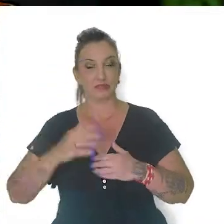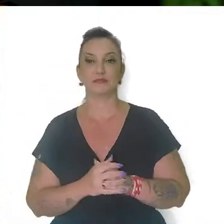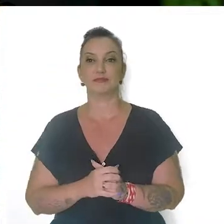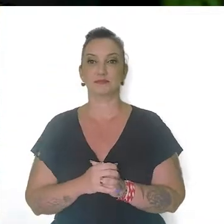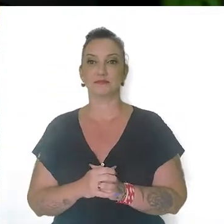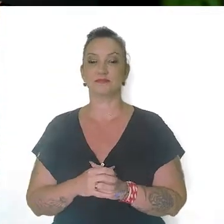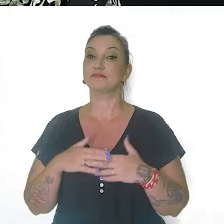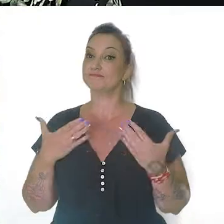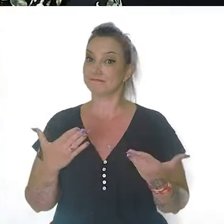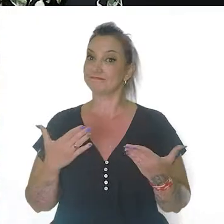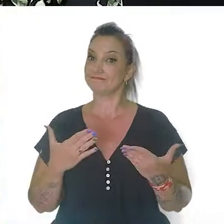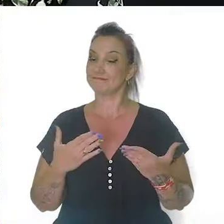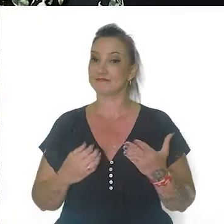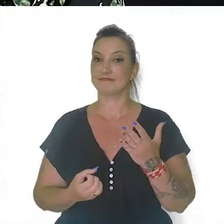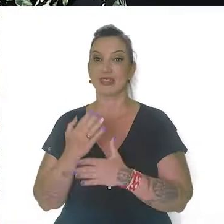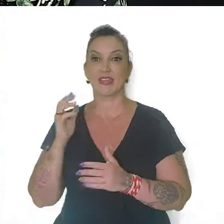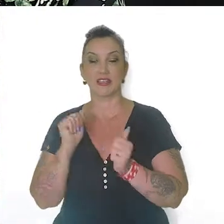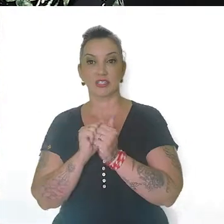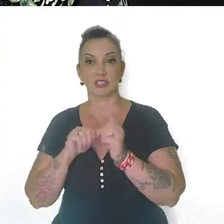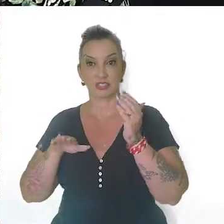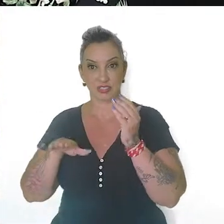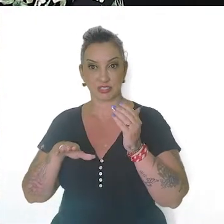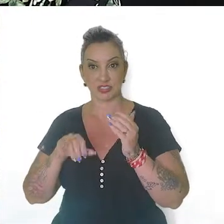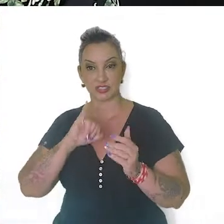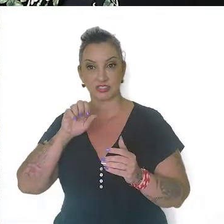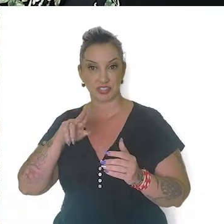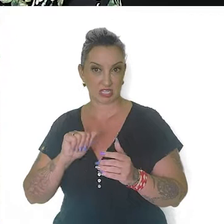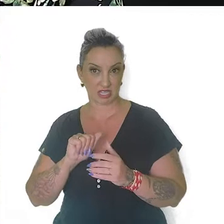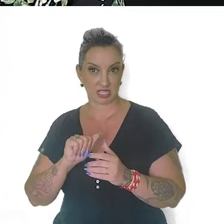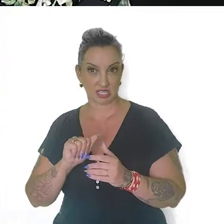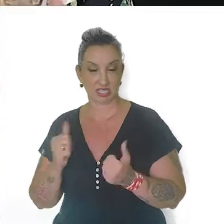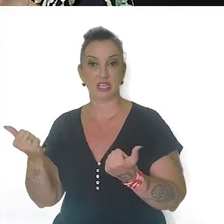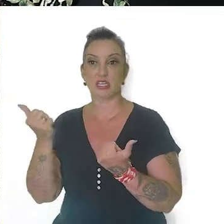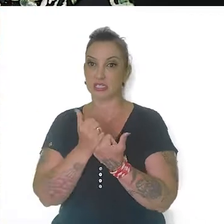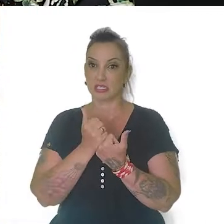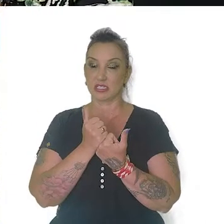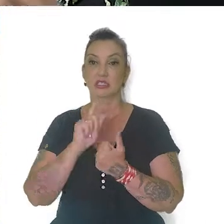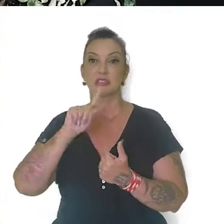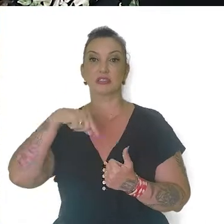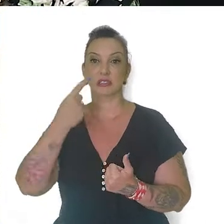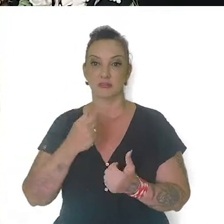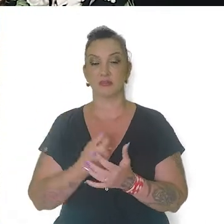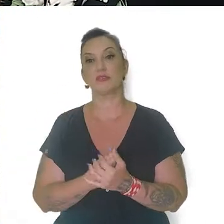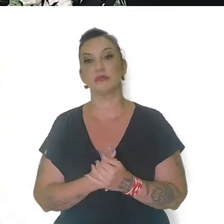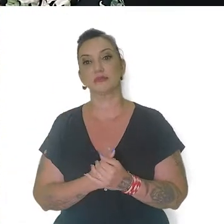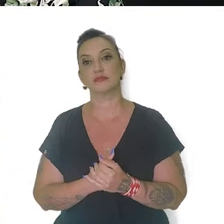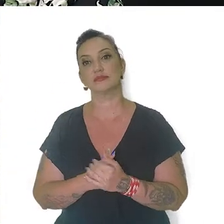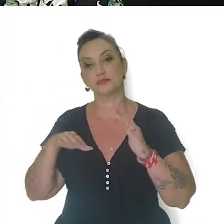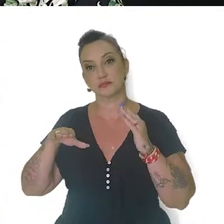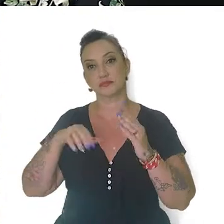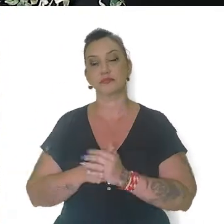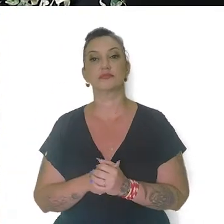eram de outras pessoas. Né? Então aí criei junto com a DJ Jana, que é a DJ subsequente, depois de mim veio